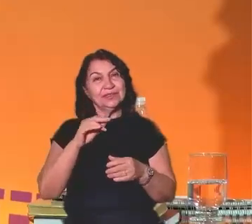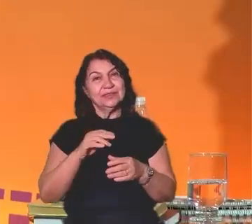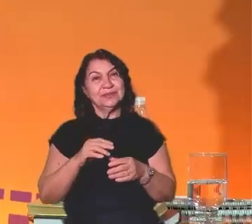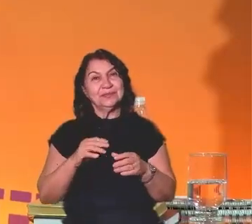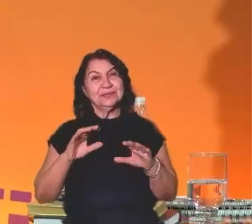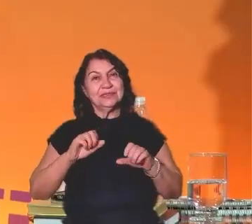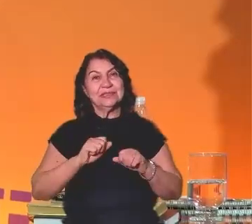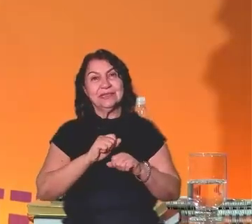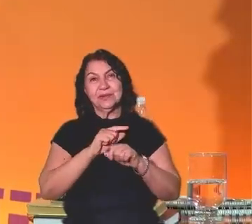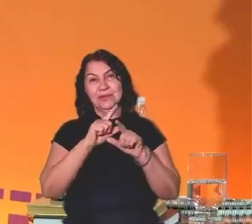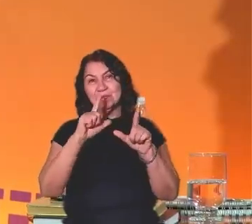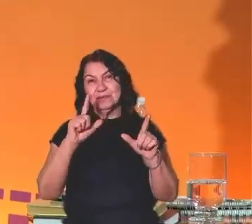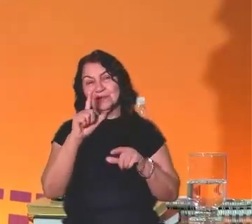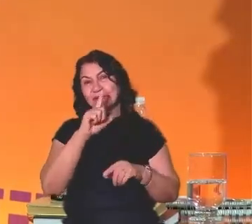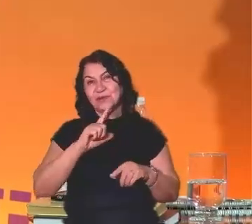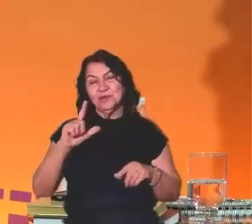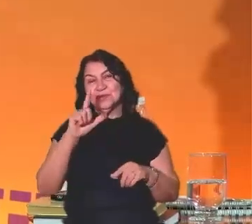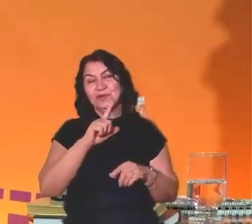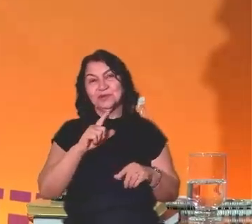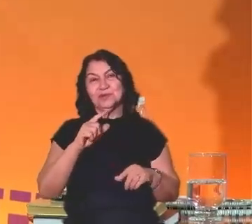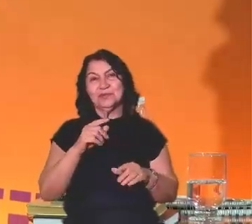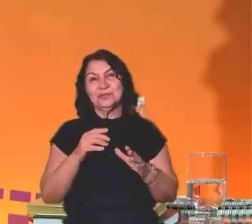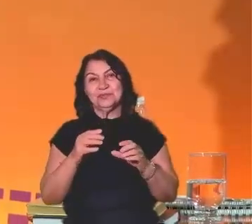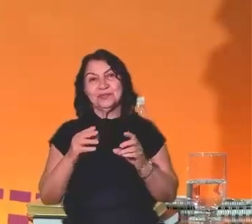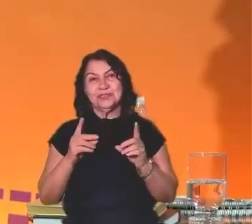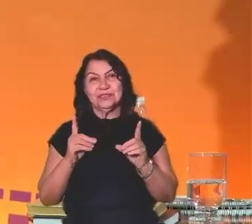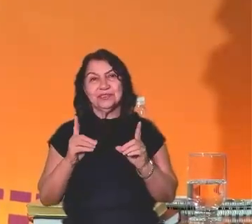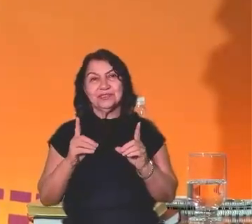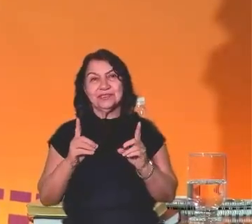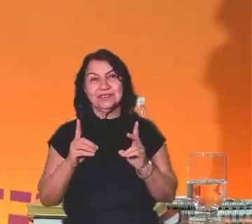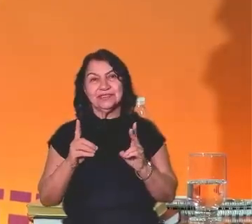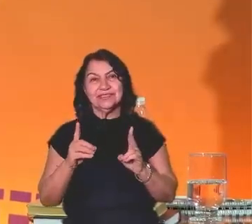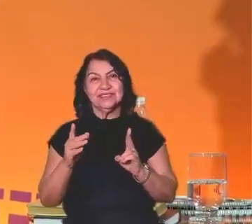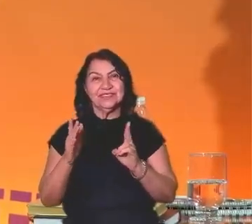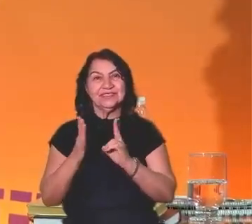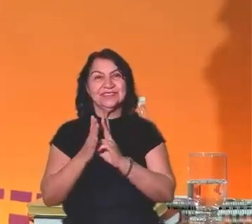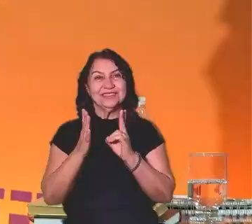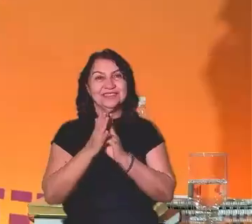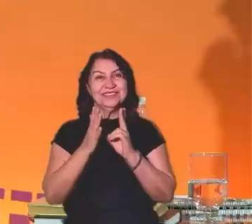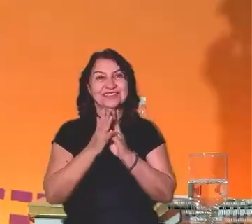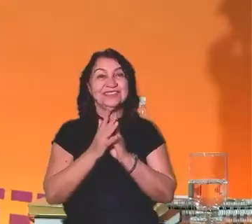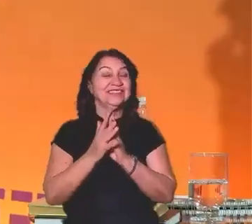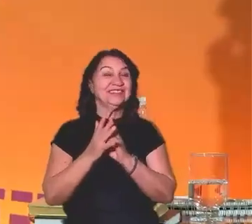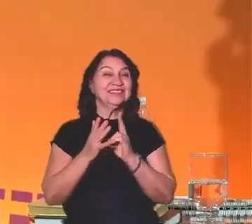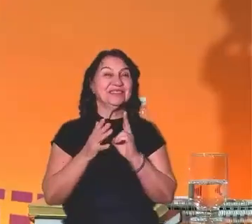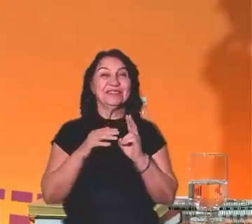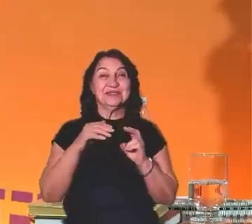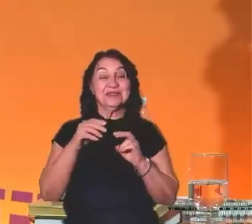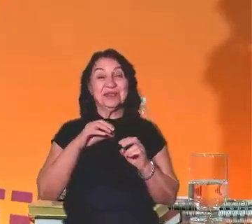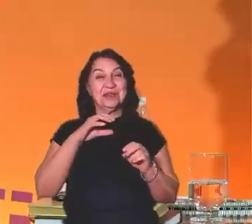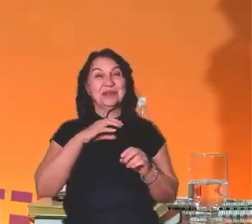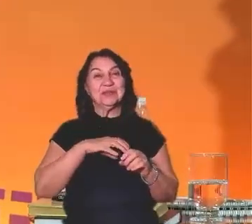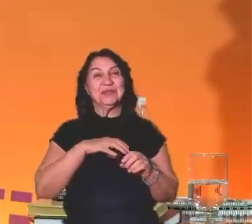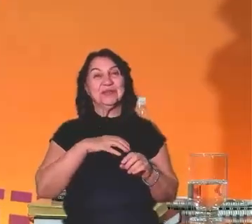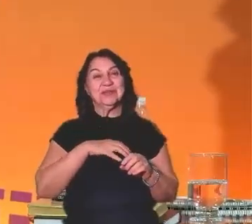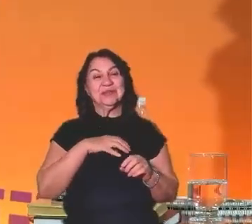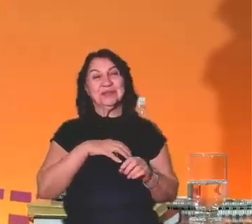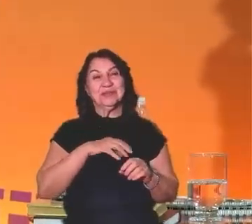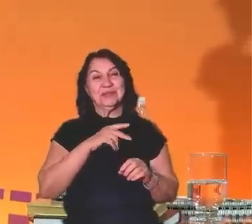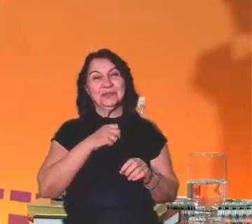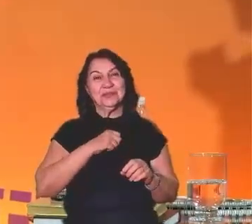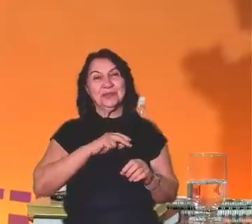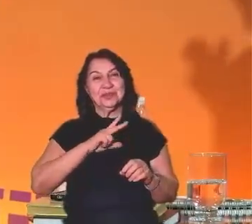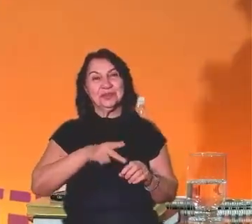claro. Os índios que chegaram lá em Porto Seguro e ficaram trocando... os portugueses chegaram em Porto Seguro e os